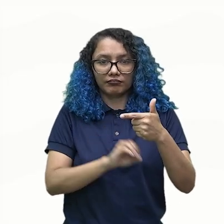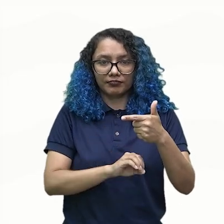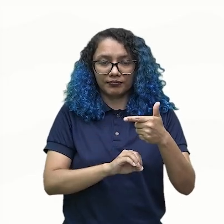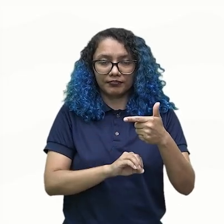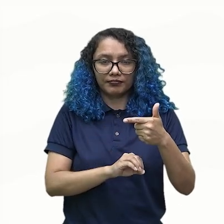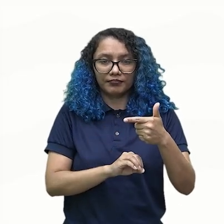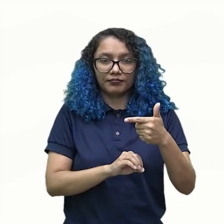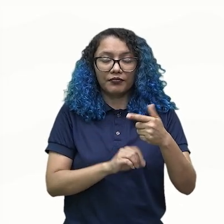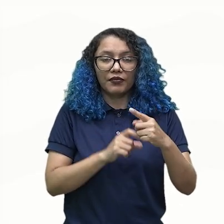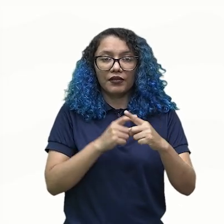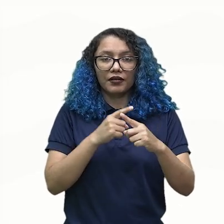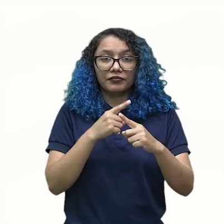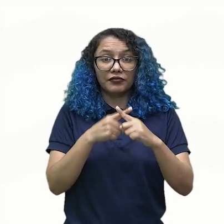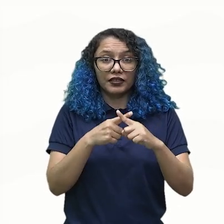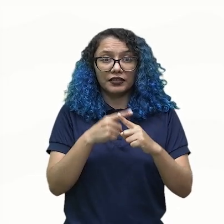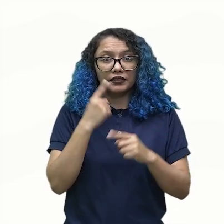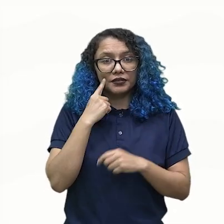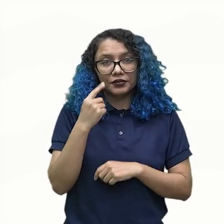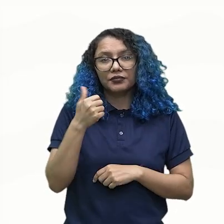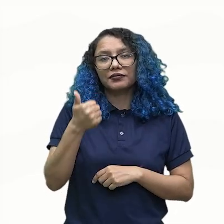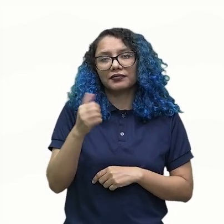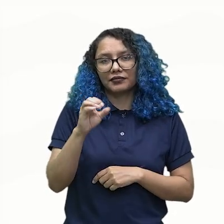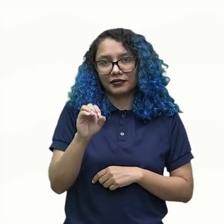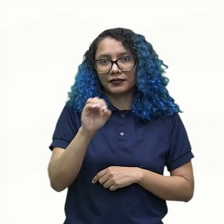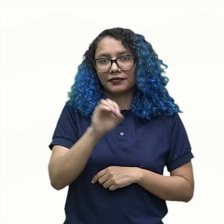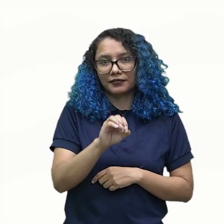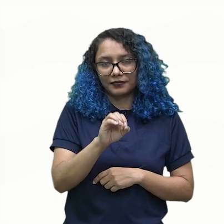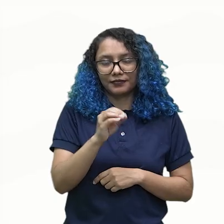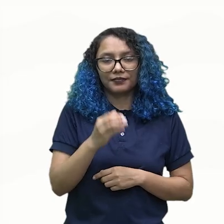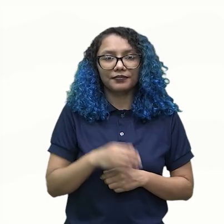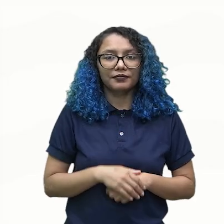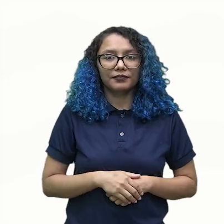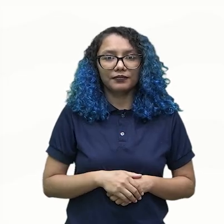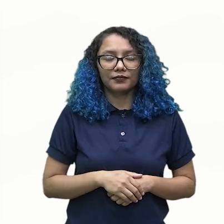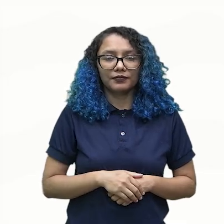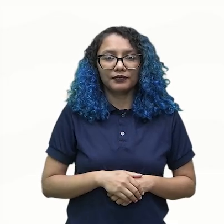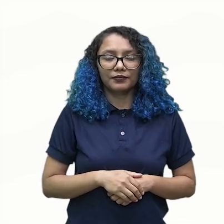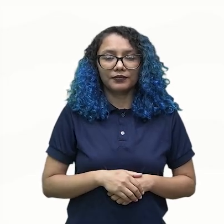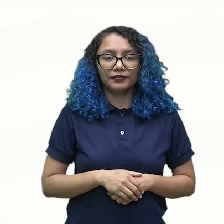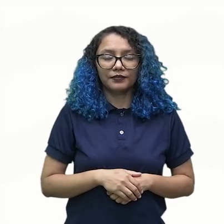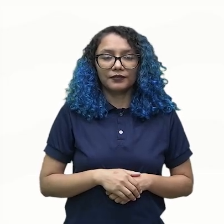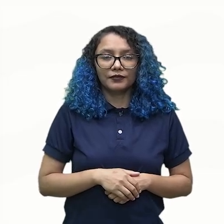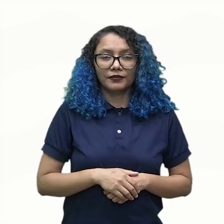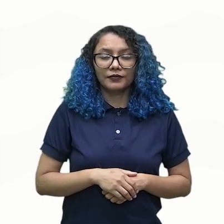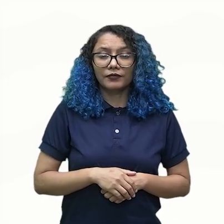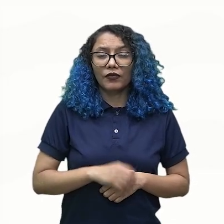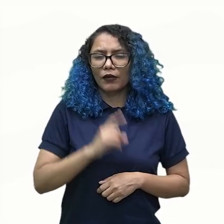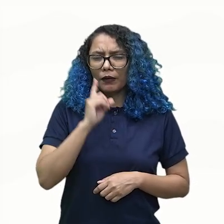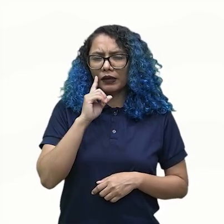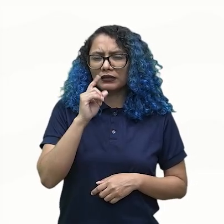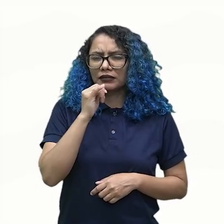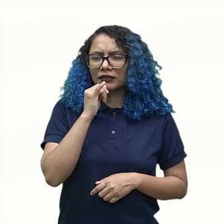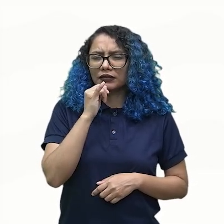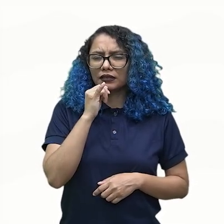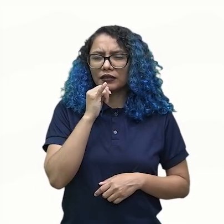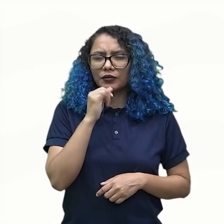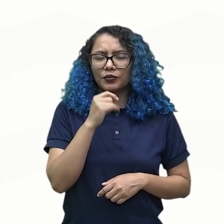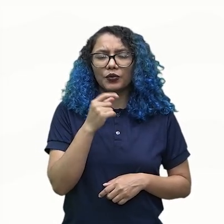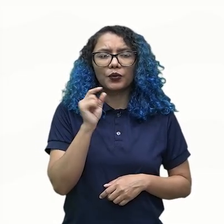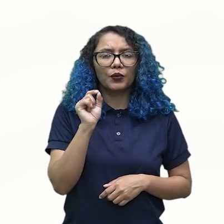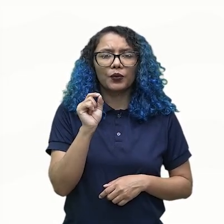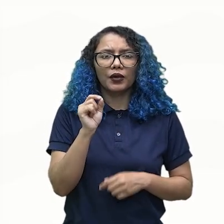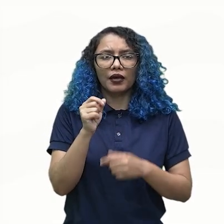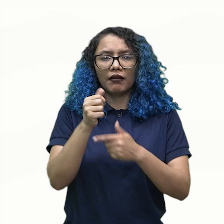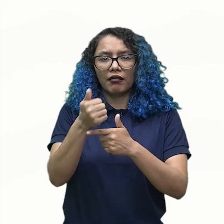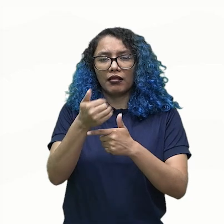E esse valor vai multiplicar pelo 100. Reparem que aqui nesse caso específico nós temos 10